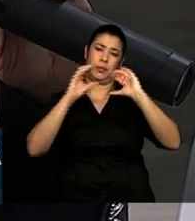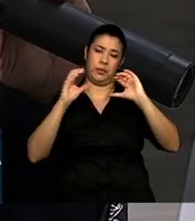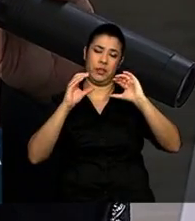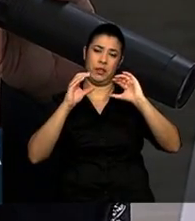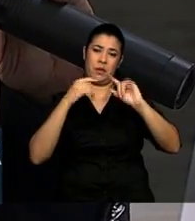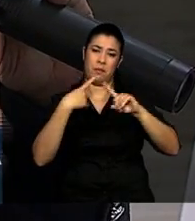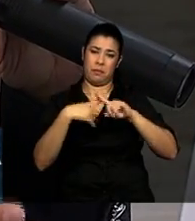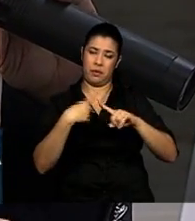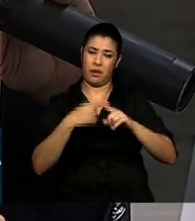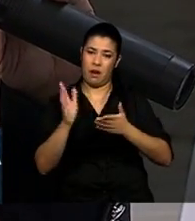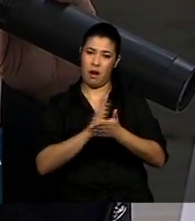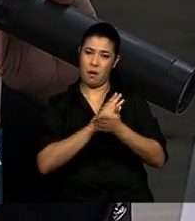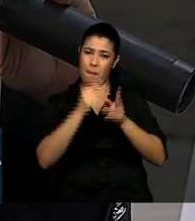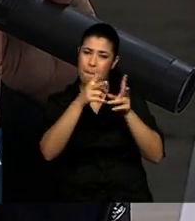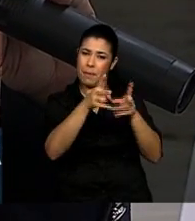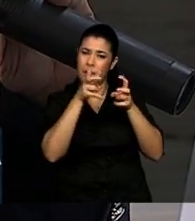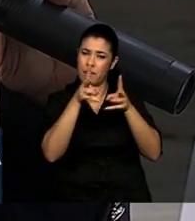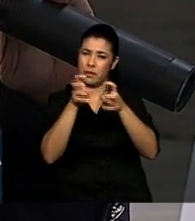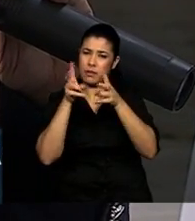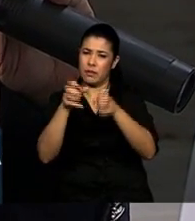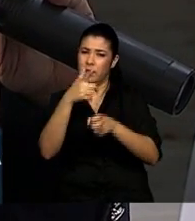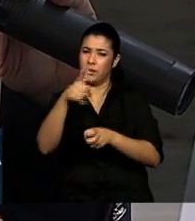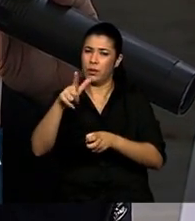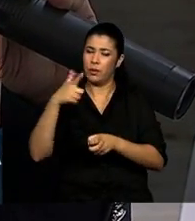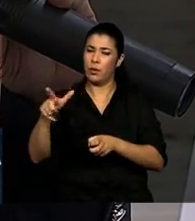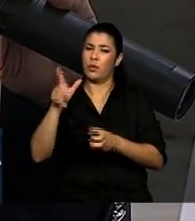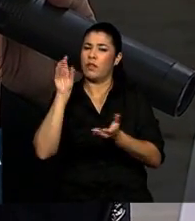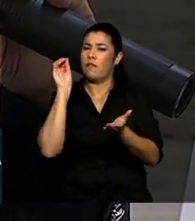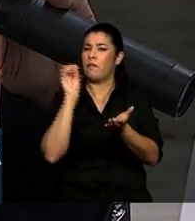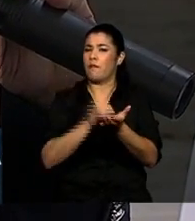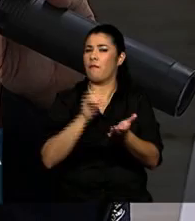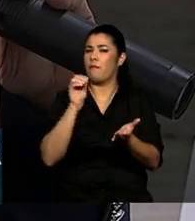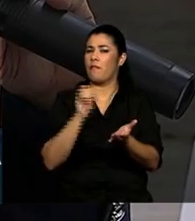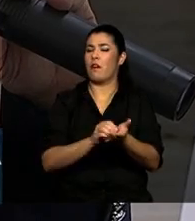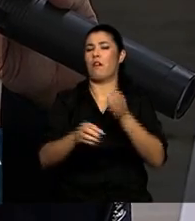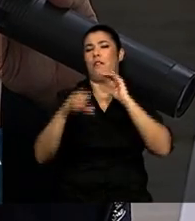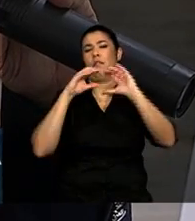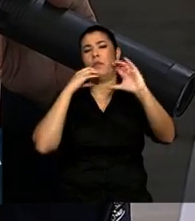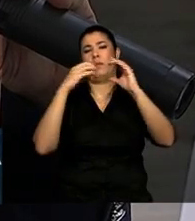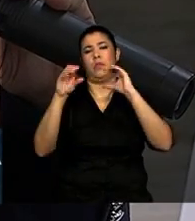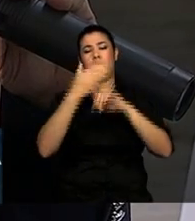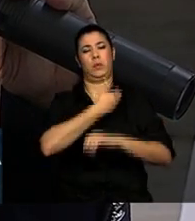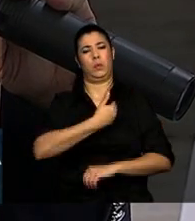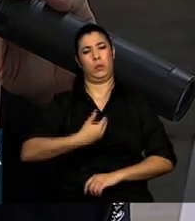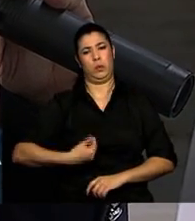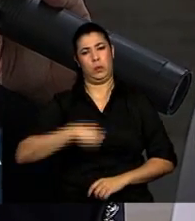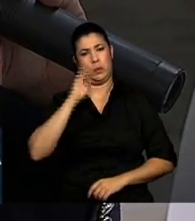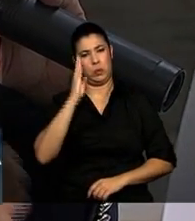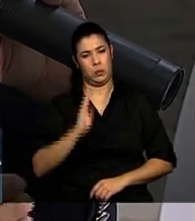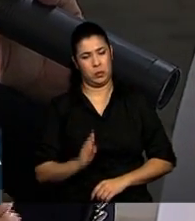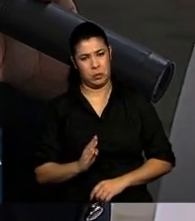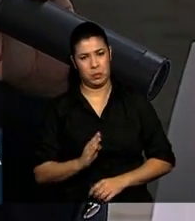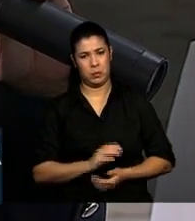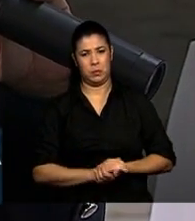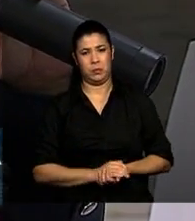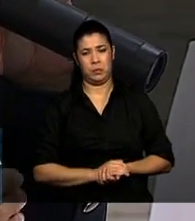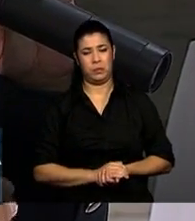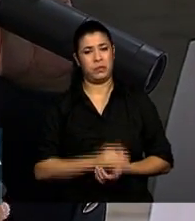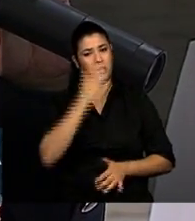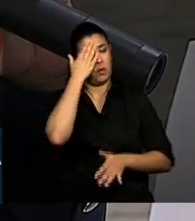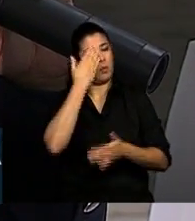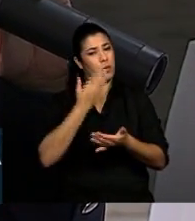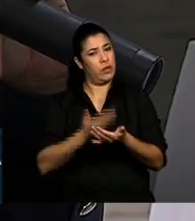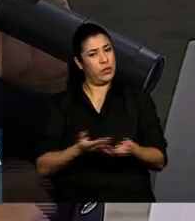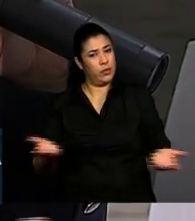eh um déficit nas políticas de comunicação do governo então eu acredito que essa